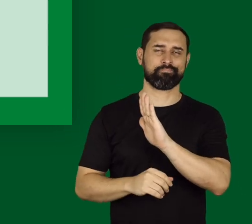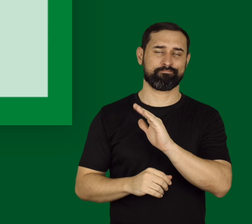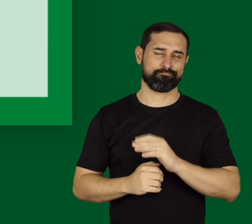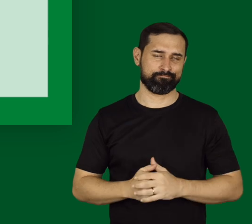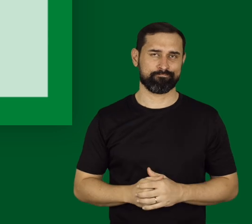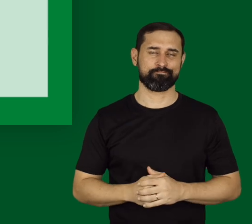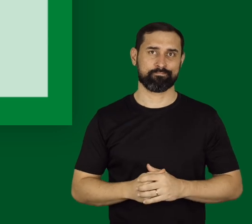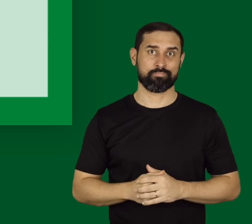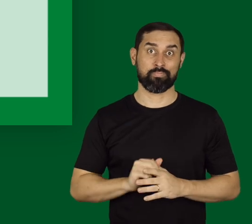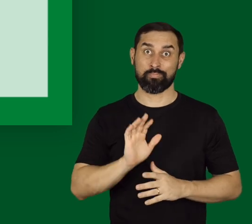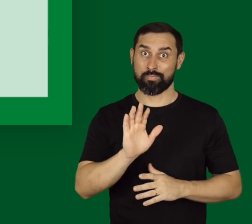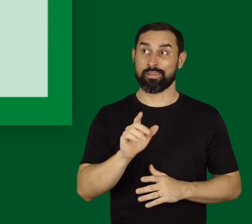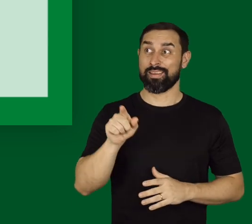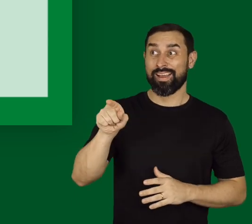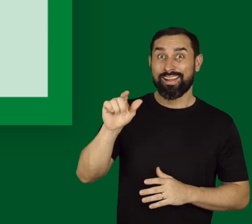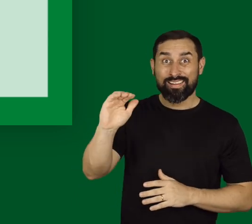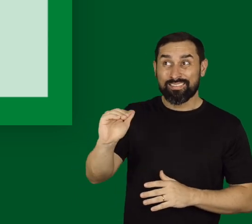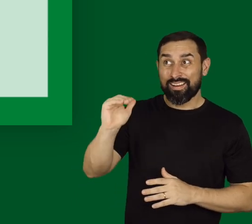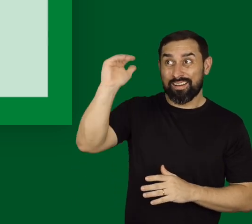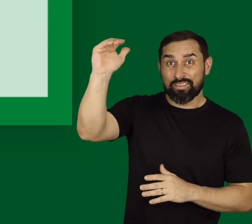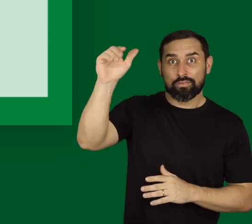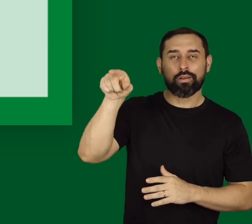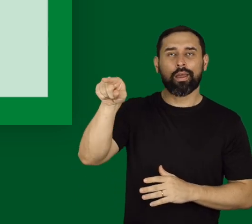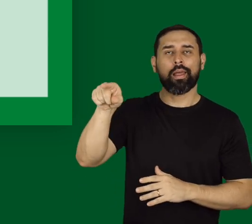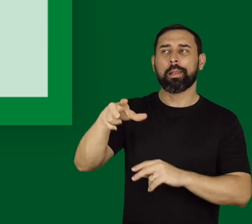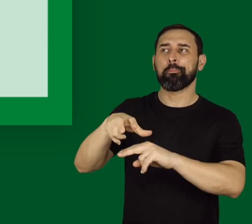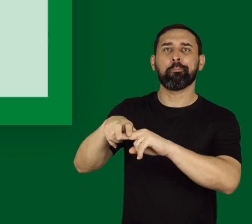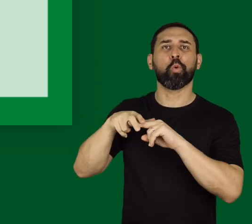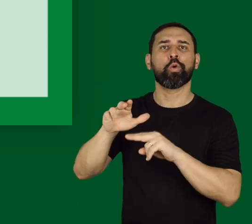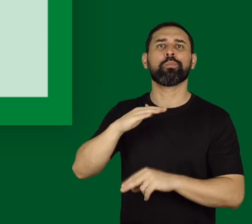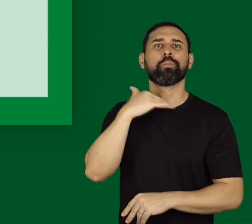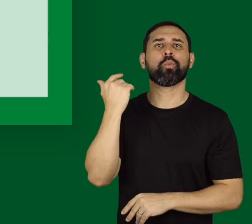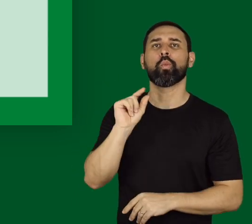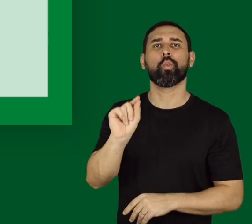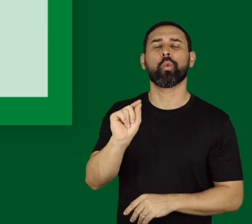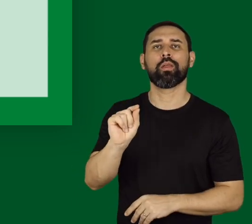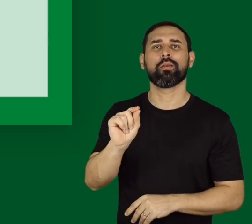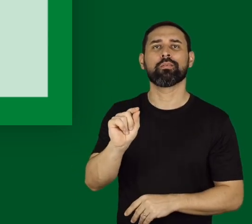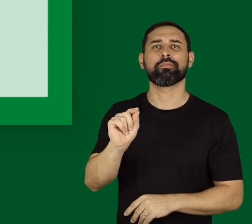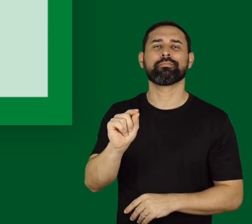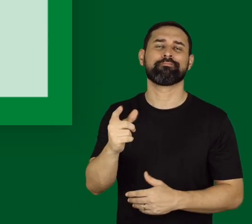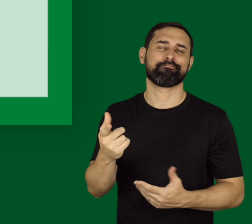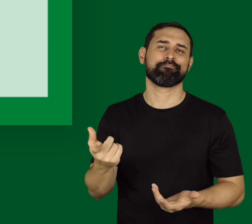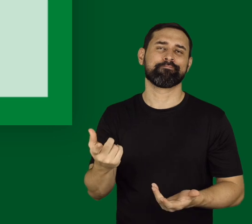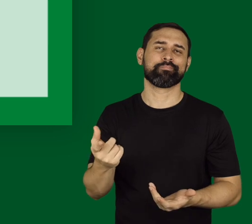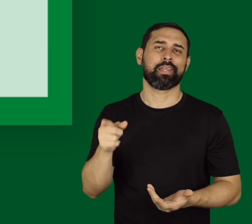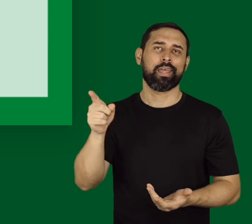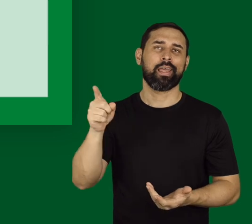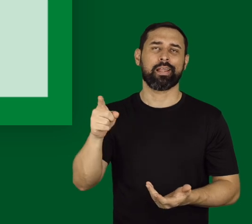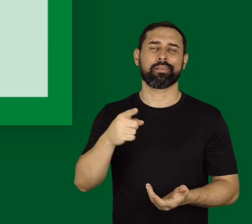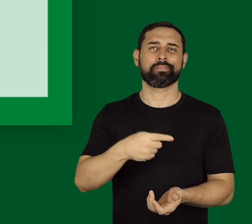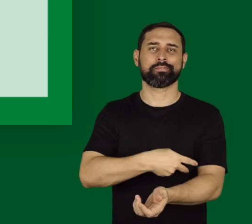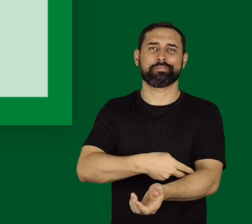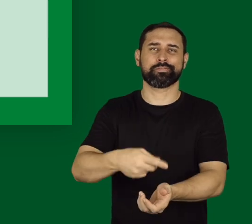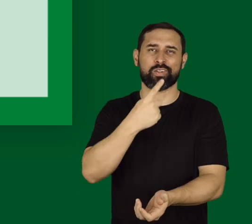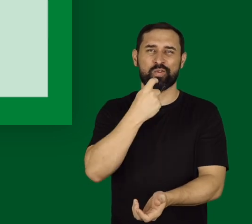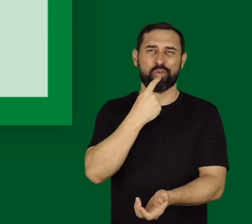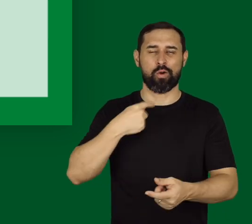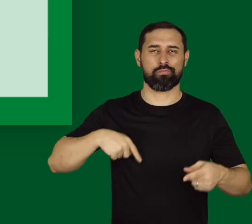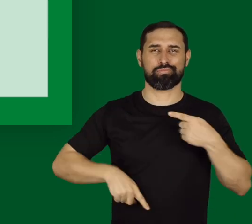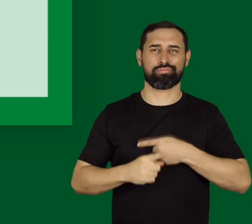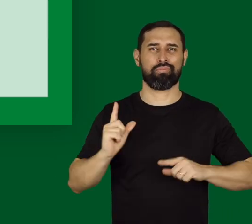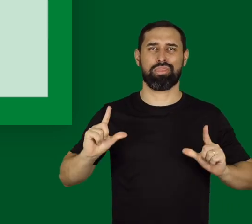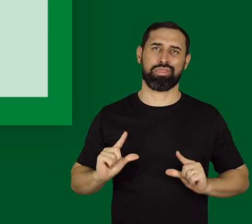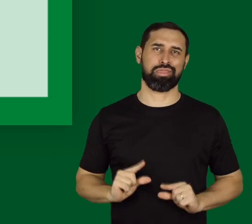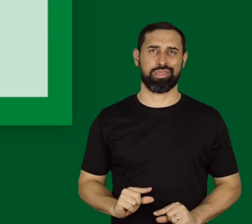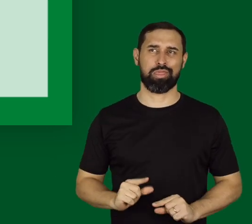diminuída. Isso acontece em 90% das vezes. Então, o paciente adulto, geralmente morre por disfunção